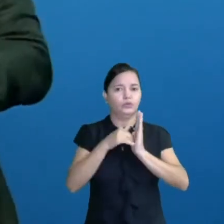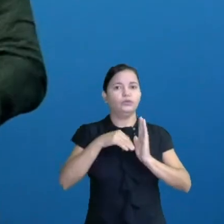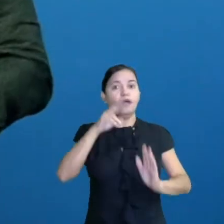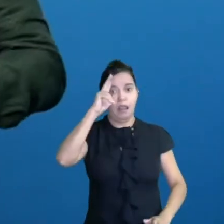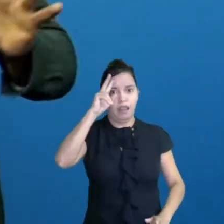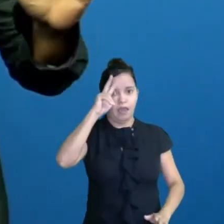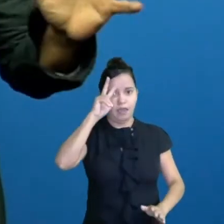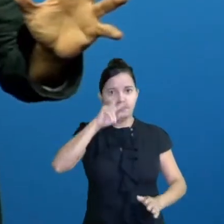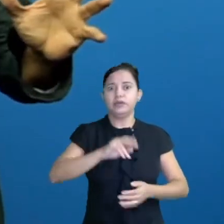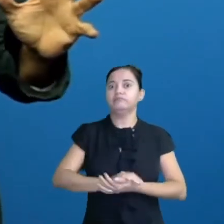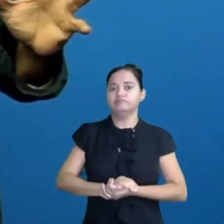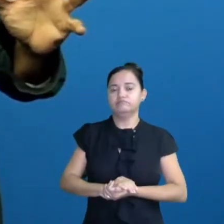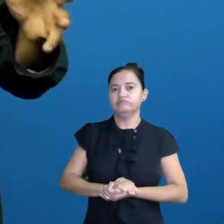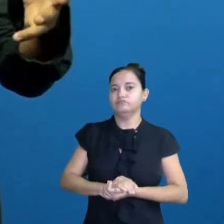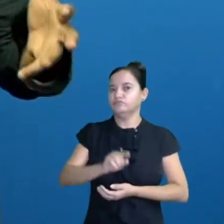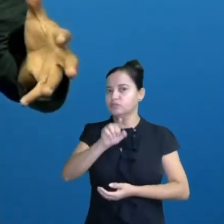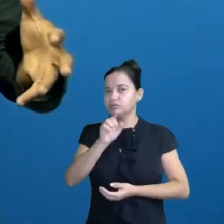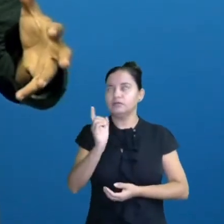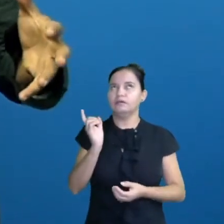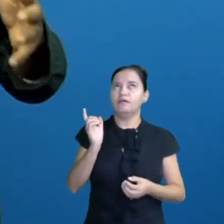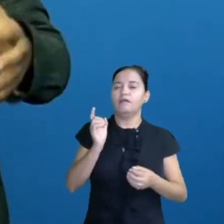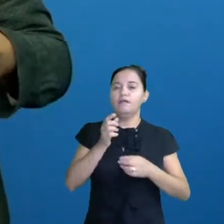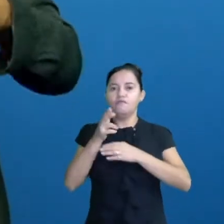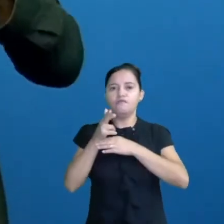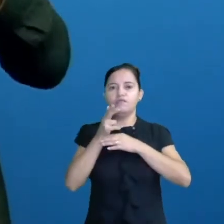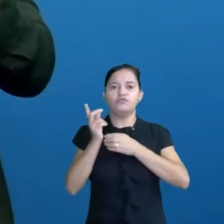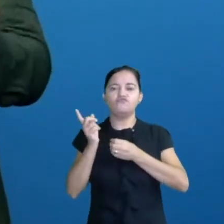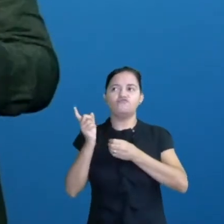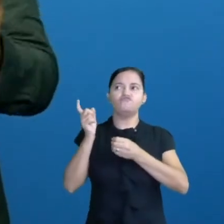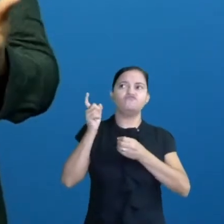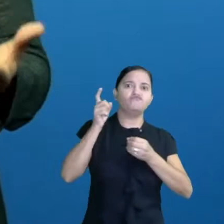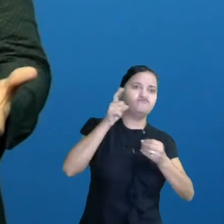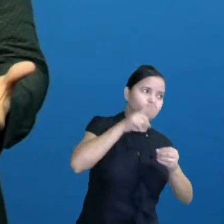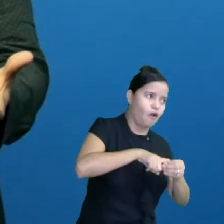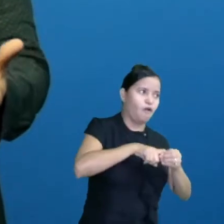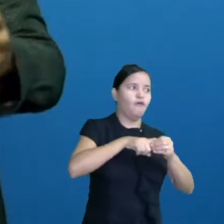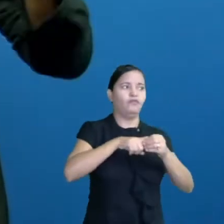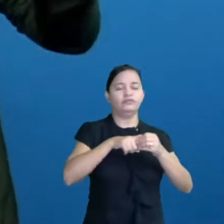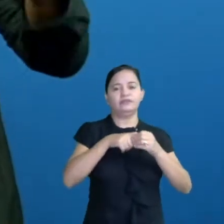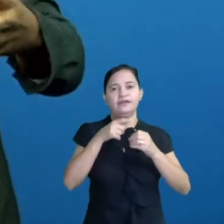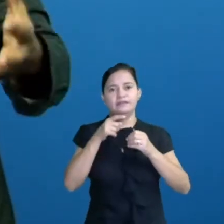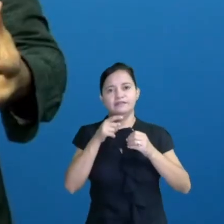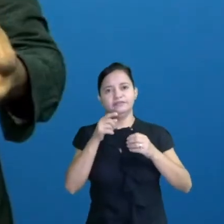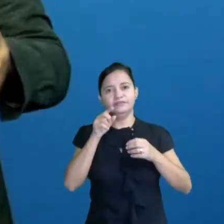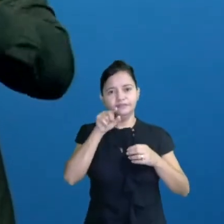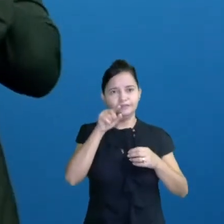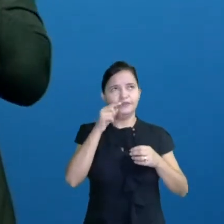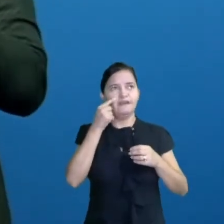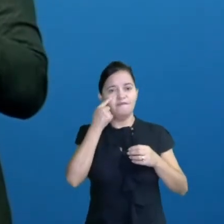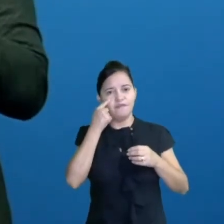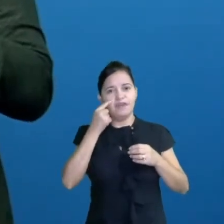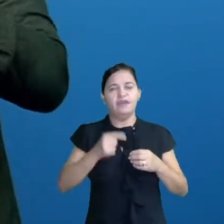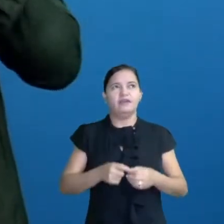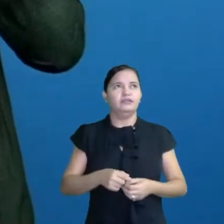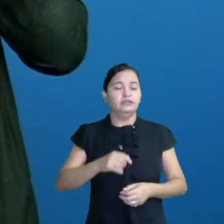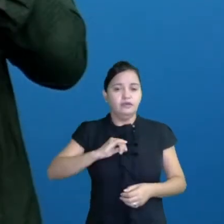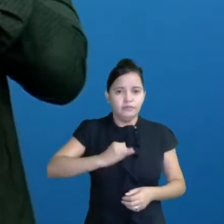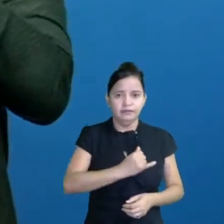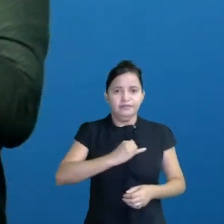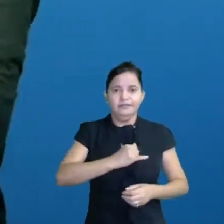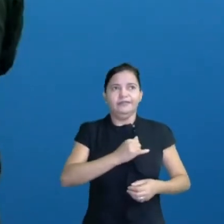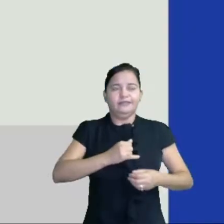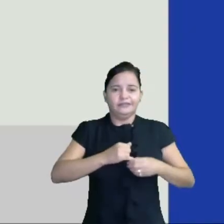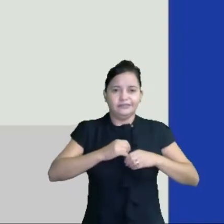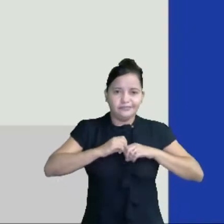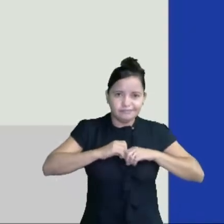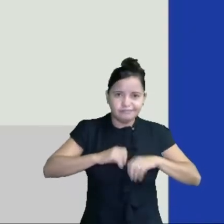poder o tempo todo voltar nesse conteúdo, porque esse conteúdo vai estar aí à disposição de você. Porque esse gasto de energia, gente, só tem um objetivo. É para